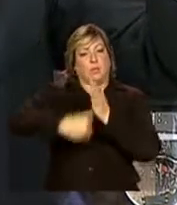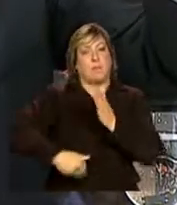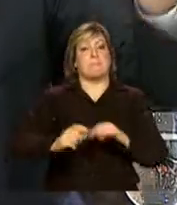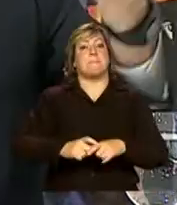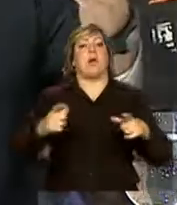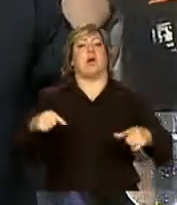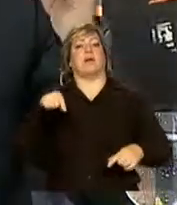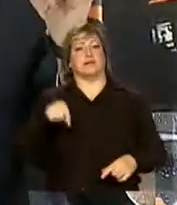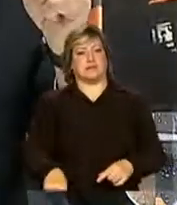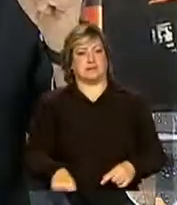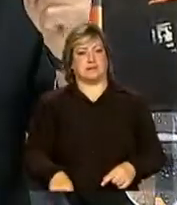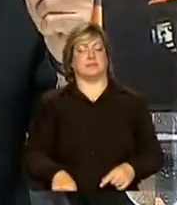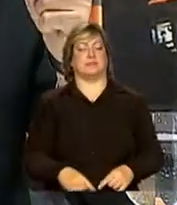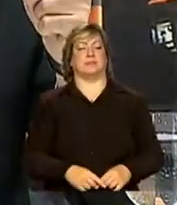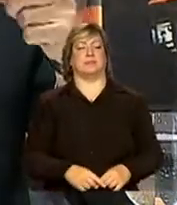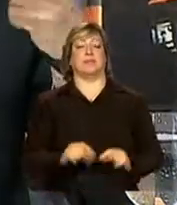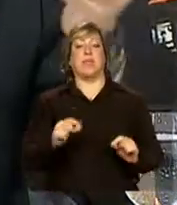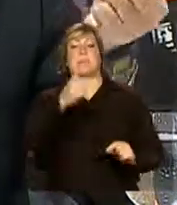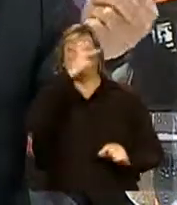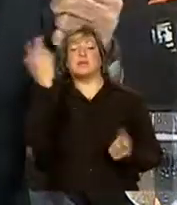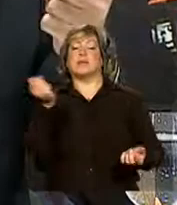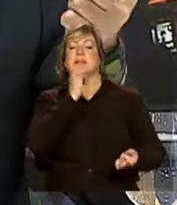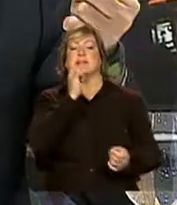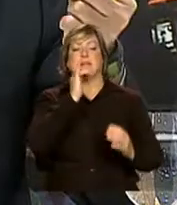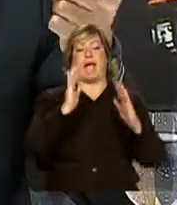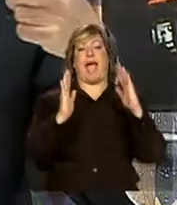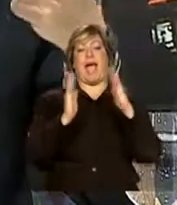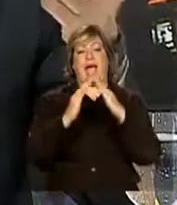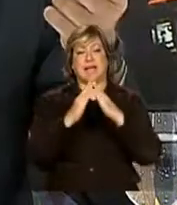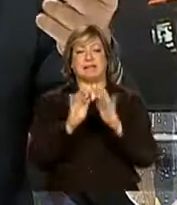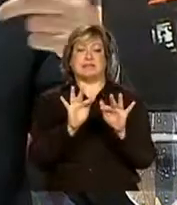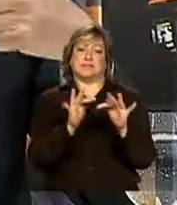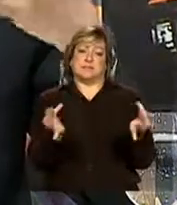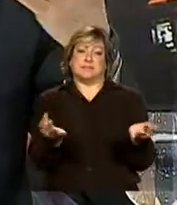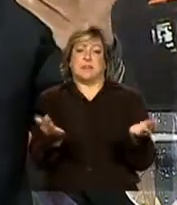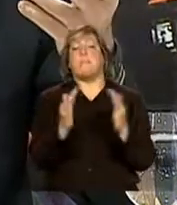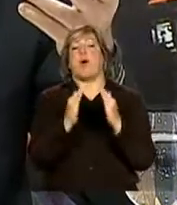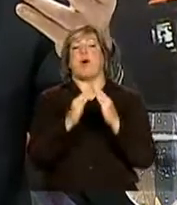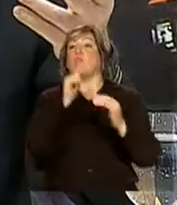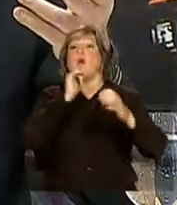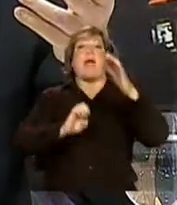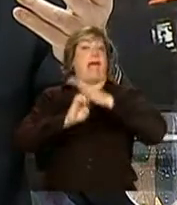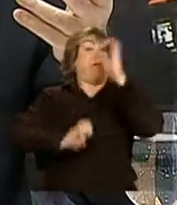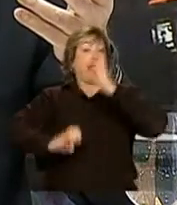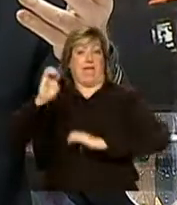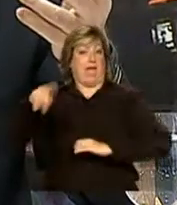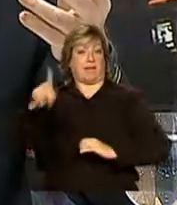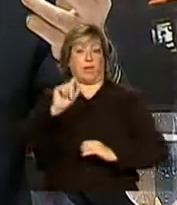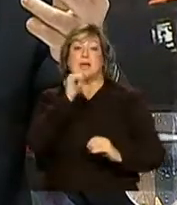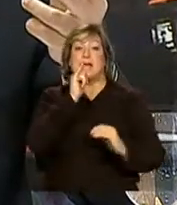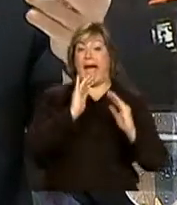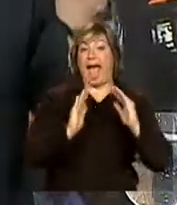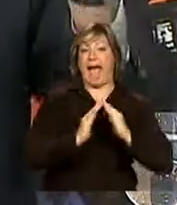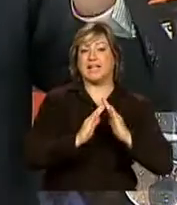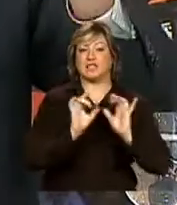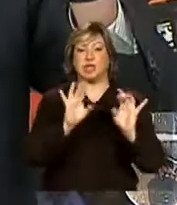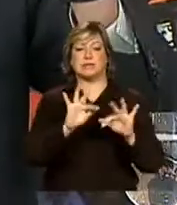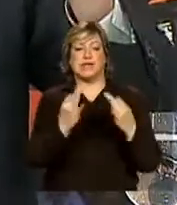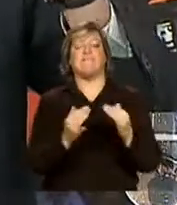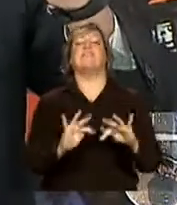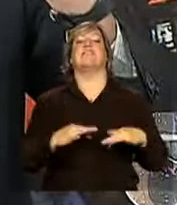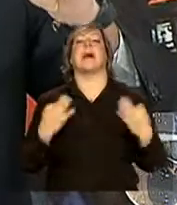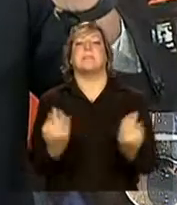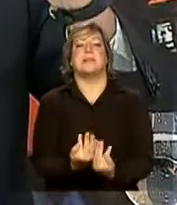de energia. Aquele consumidor pequeno, que é unicamente que mora numa residência numa área rural, e,